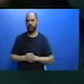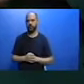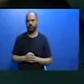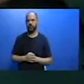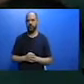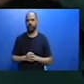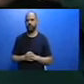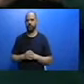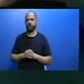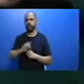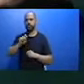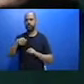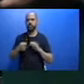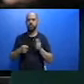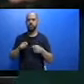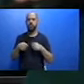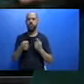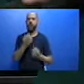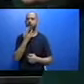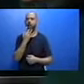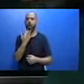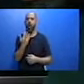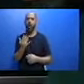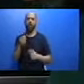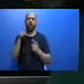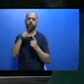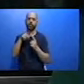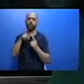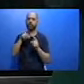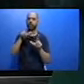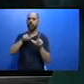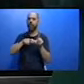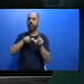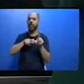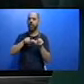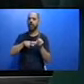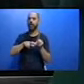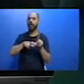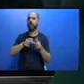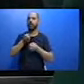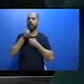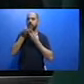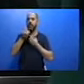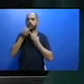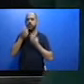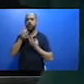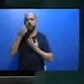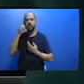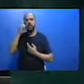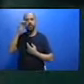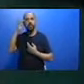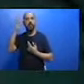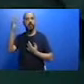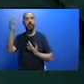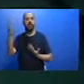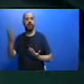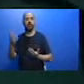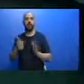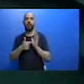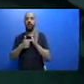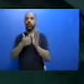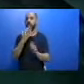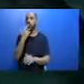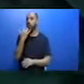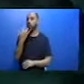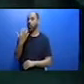símbolos cores e tipos de letras que transmitem ideia então põe cores para chamar